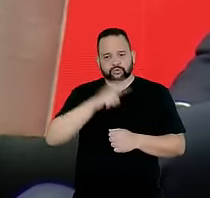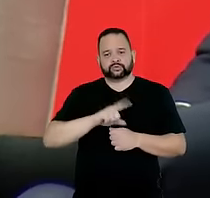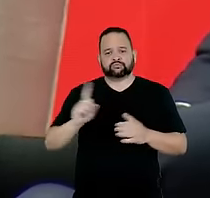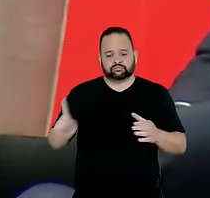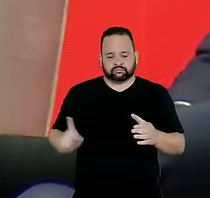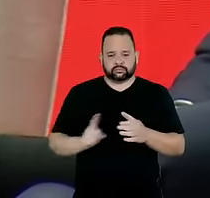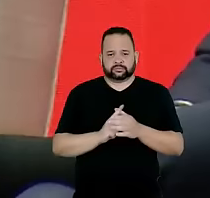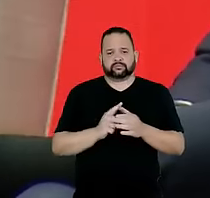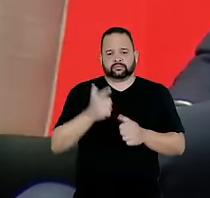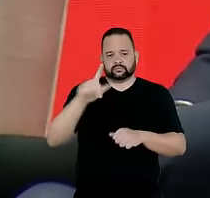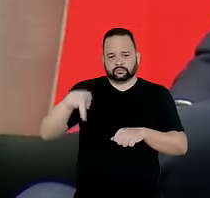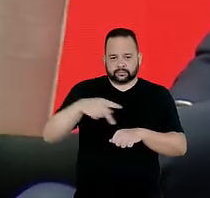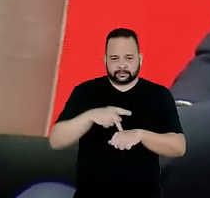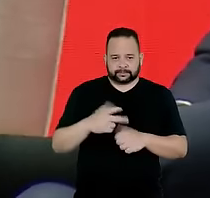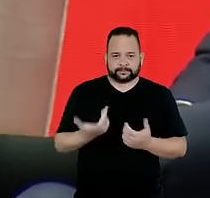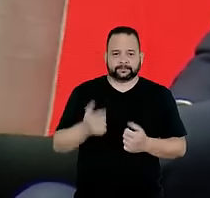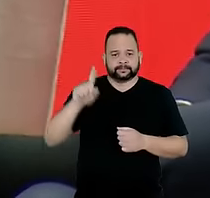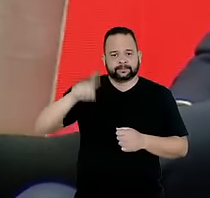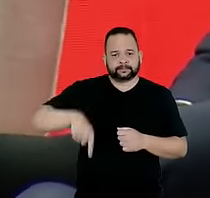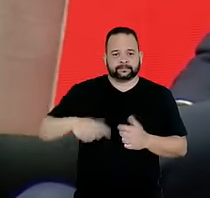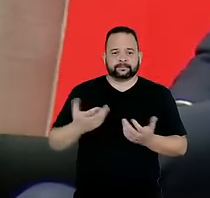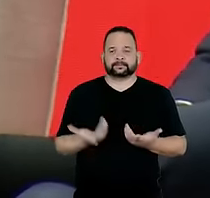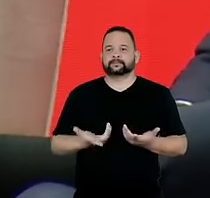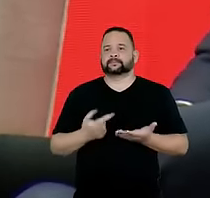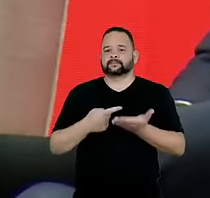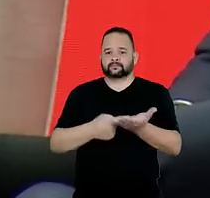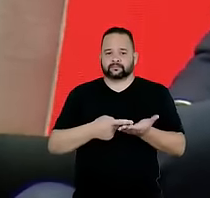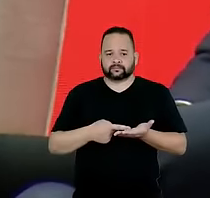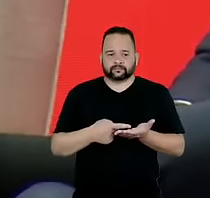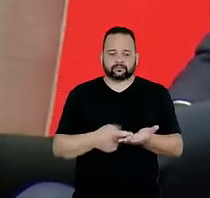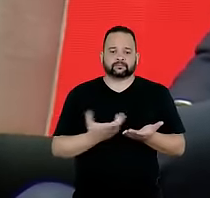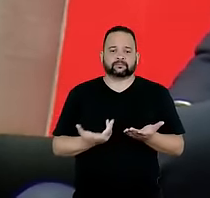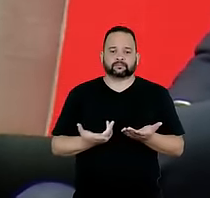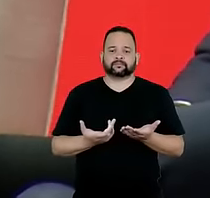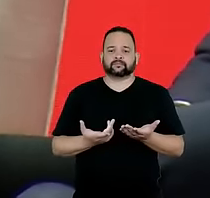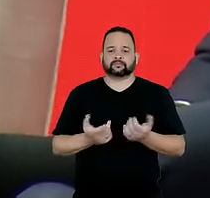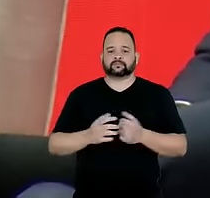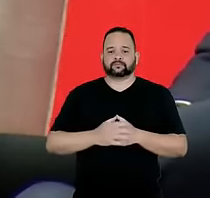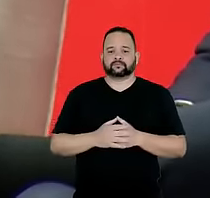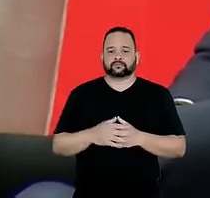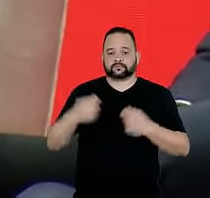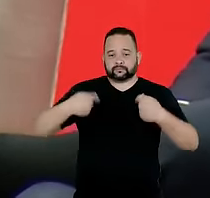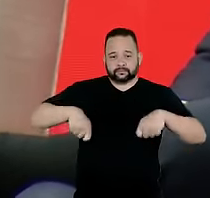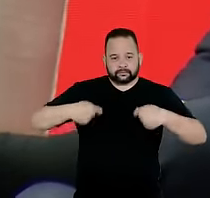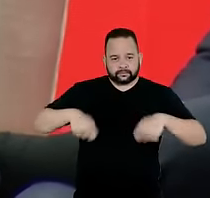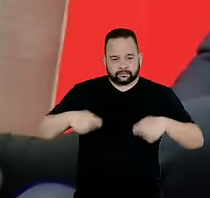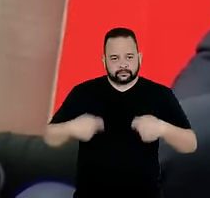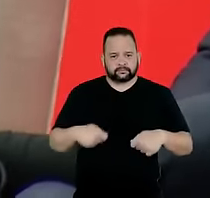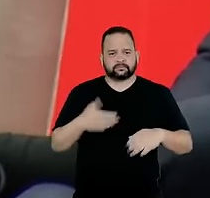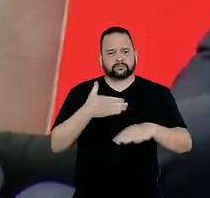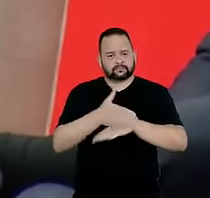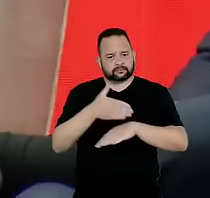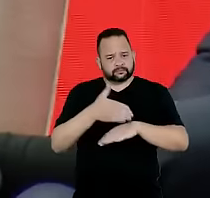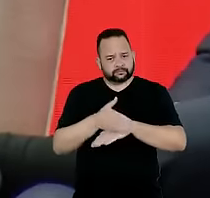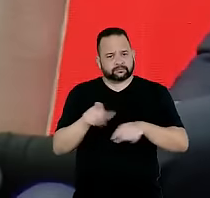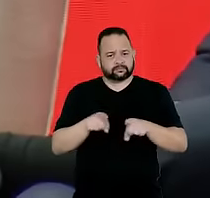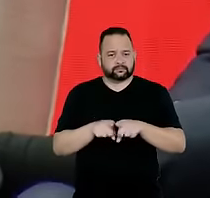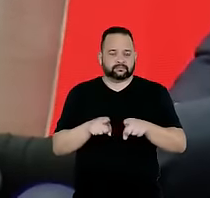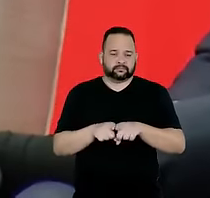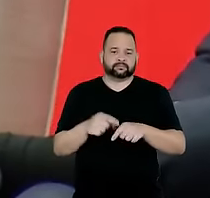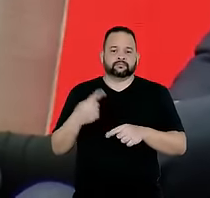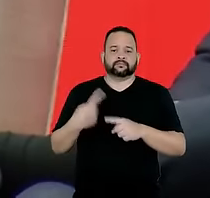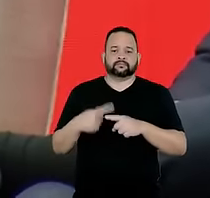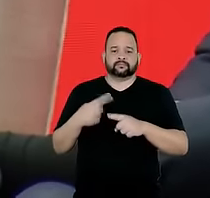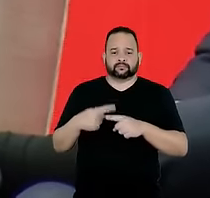é justamente o âmbito das negociações multilaterais eh que a gente precisa participar porque a gente vai produzir